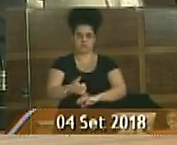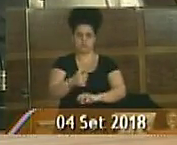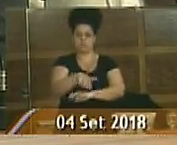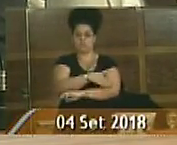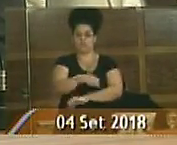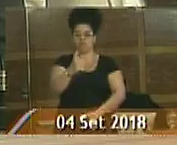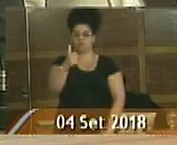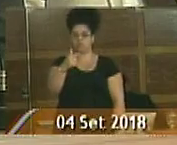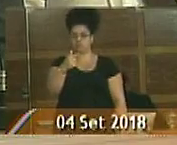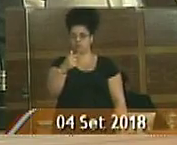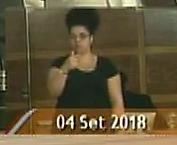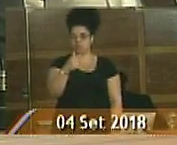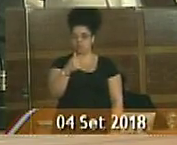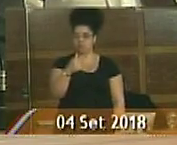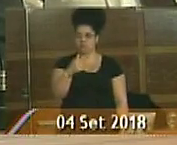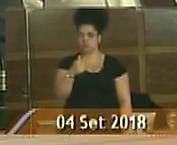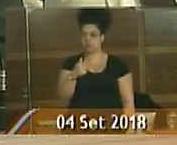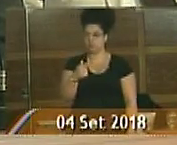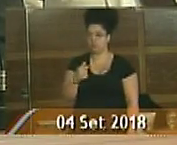Castelo. Indicação